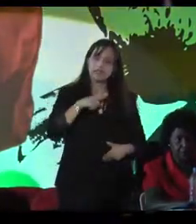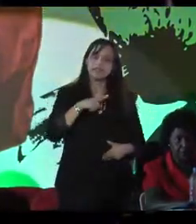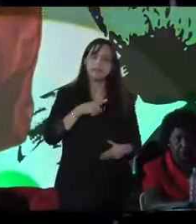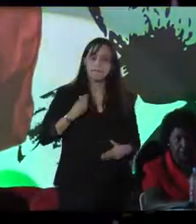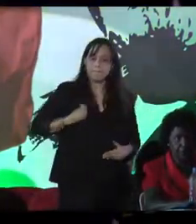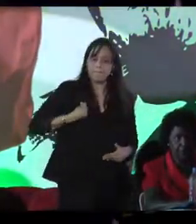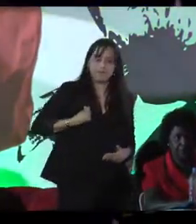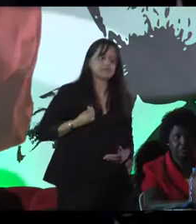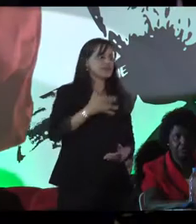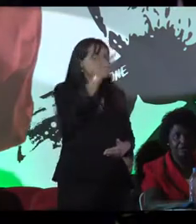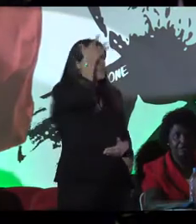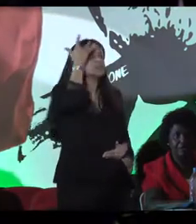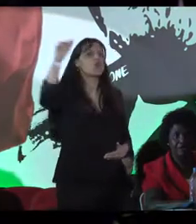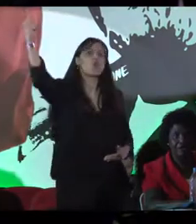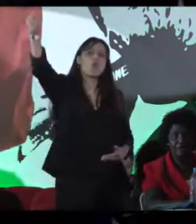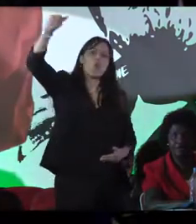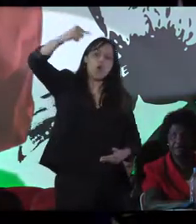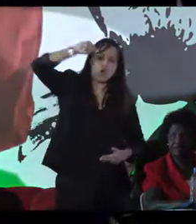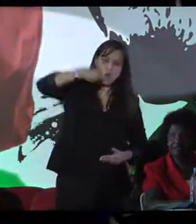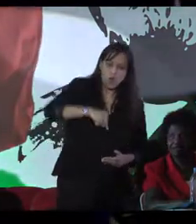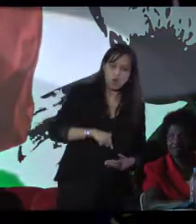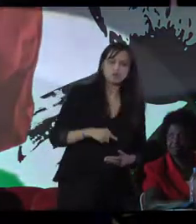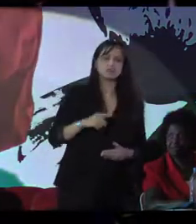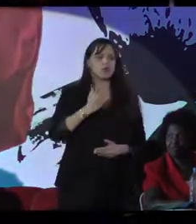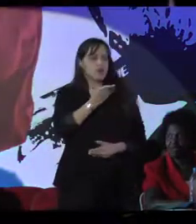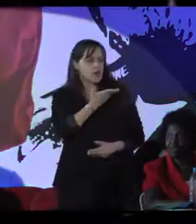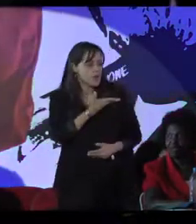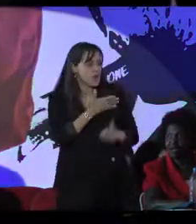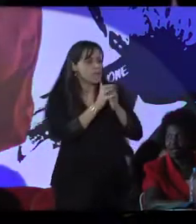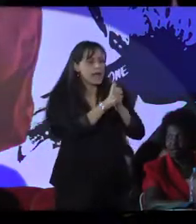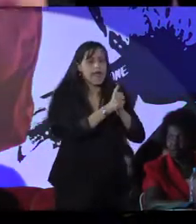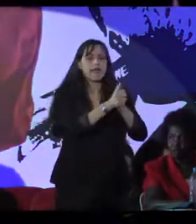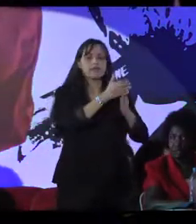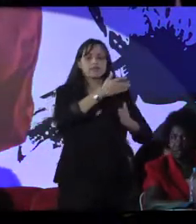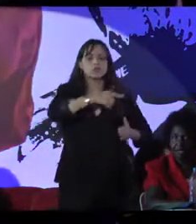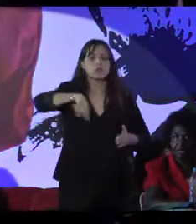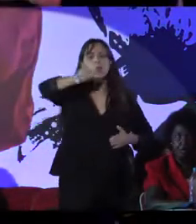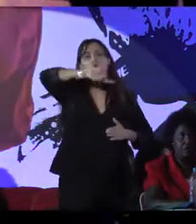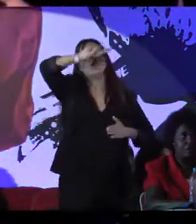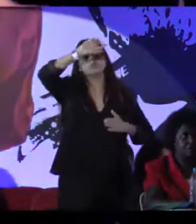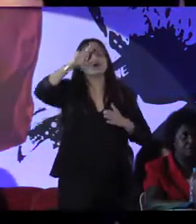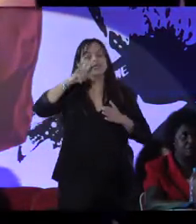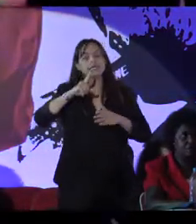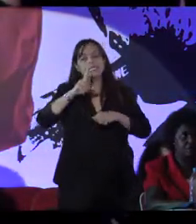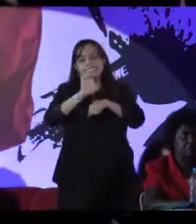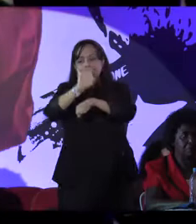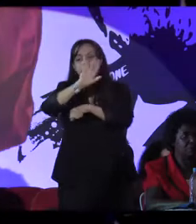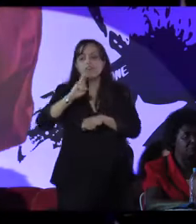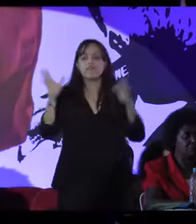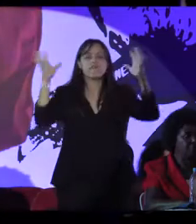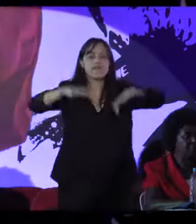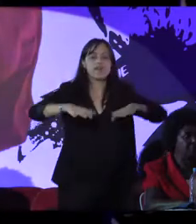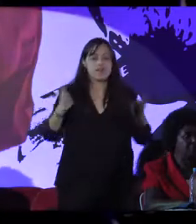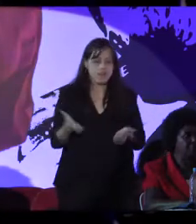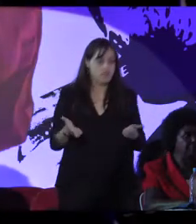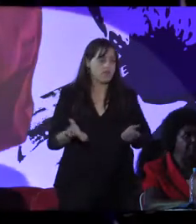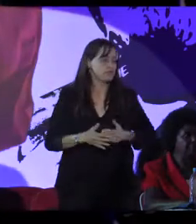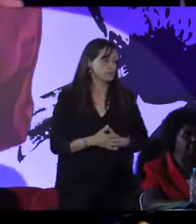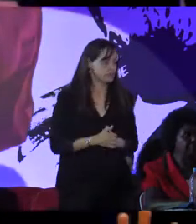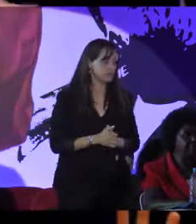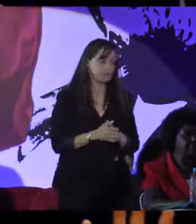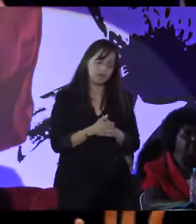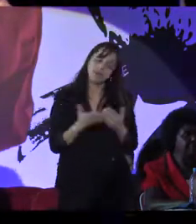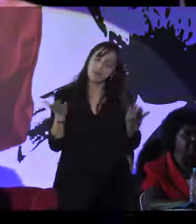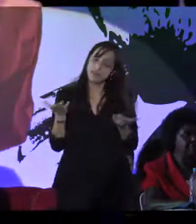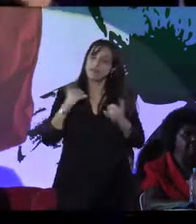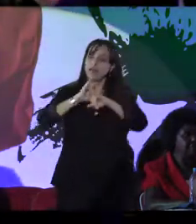de muito longe, nossos deputados, nossos companheiros de outros estados, para prestigiar o ato aqui. E